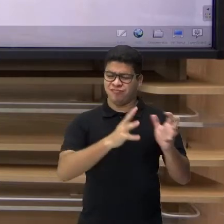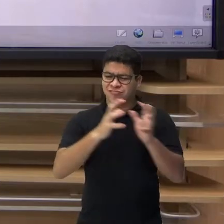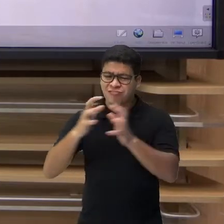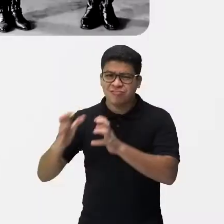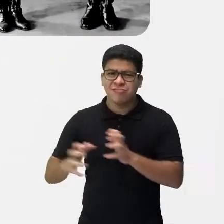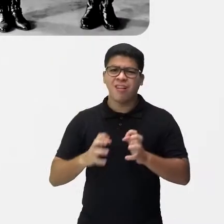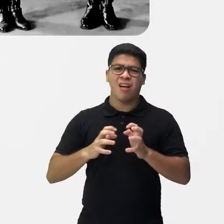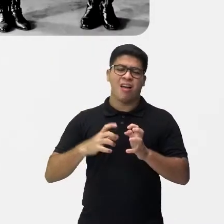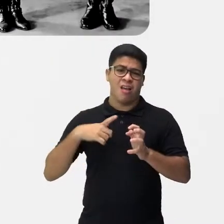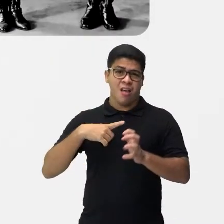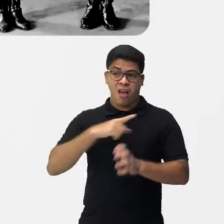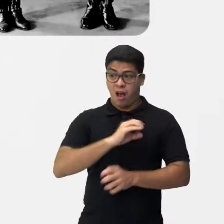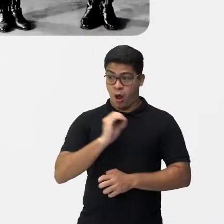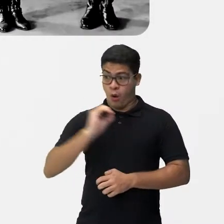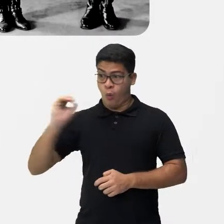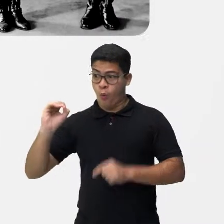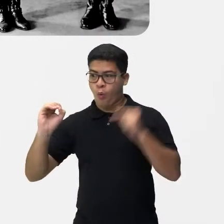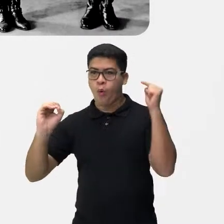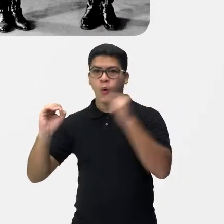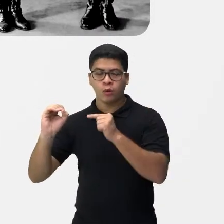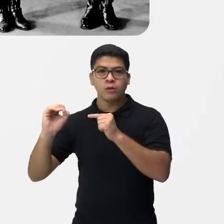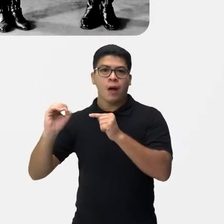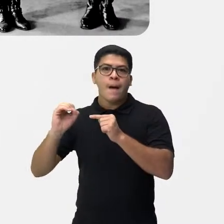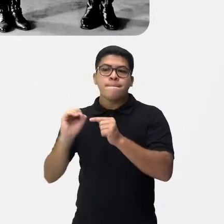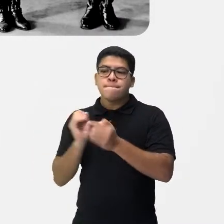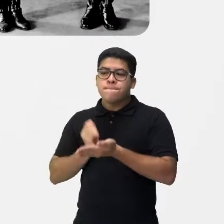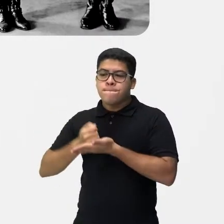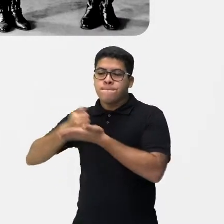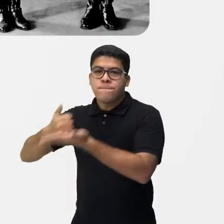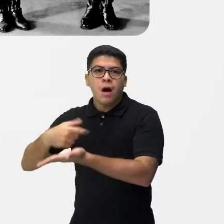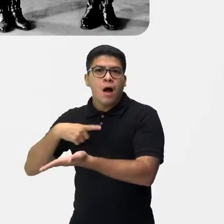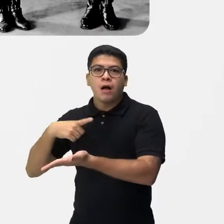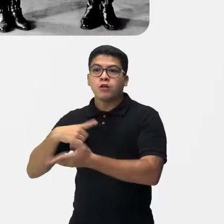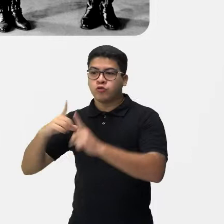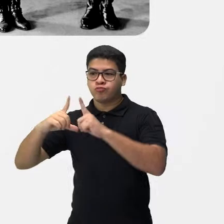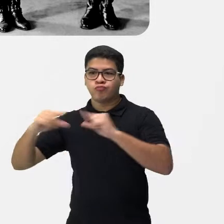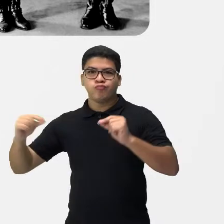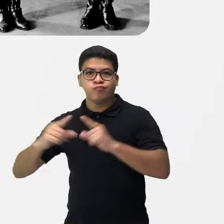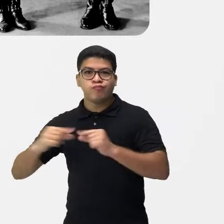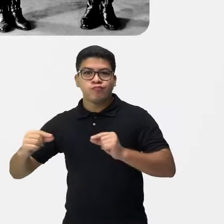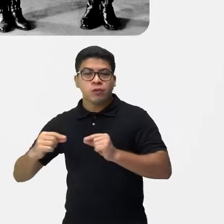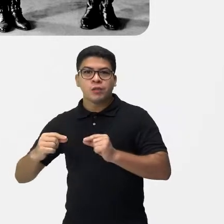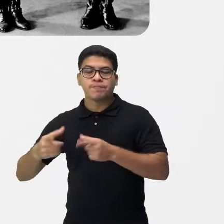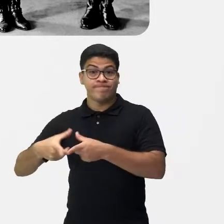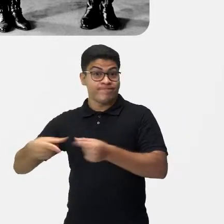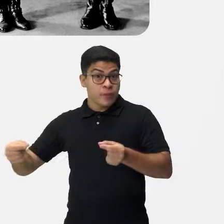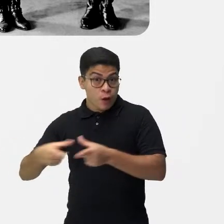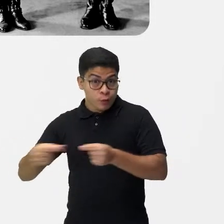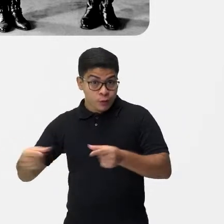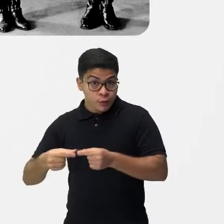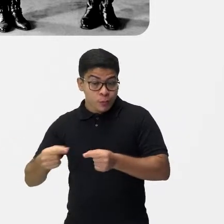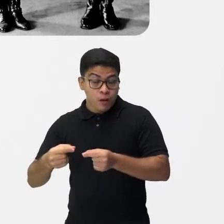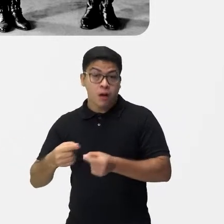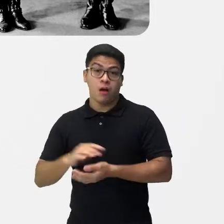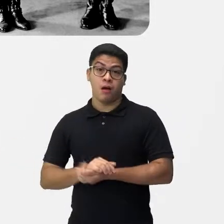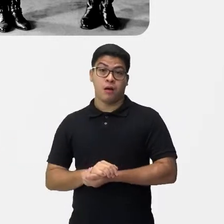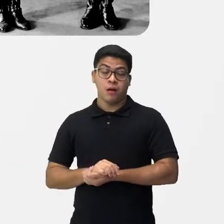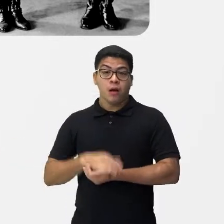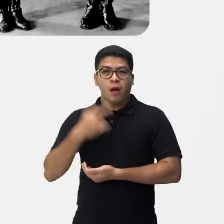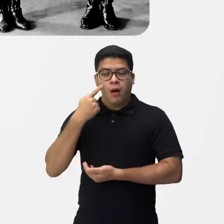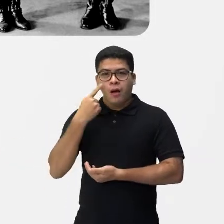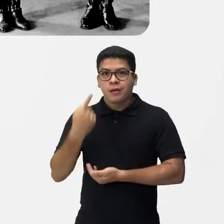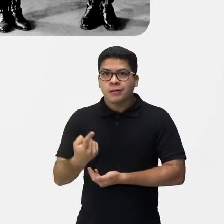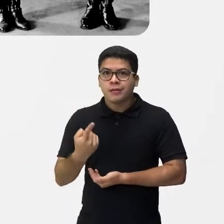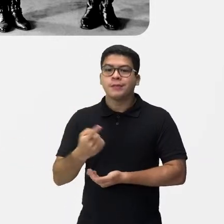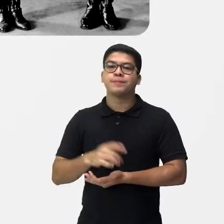no Extremo Oriente a participação do Japão, ela ocorre, gente, em todos os continentes, apenas a América vai ficar de fora aí, certo?